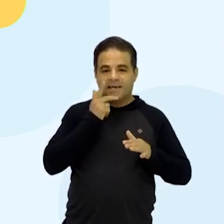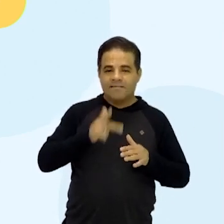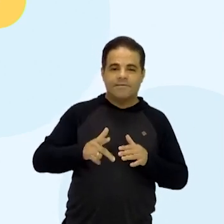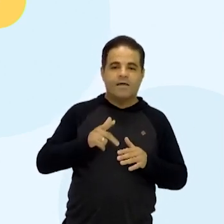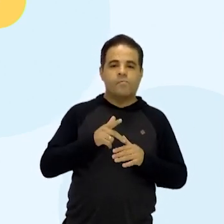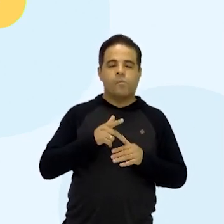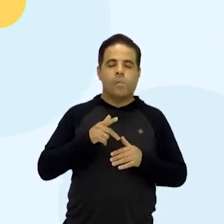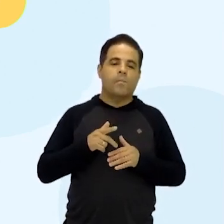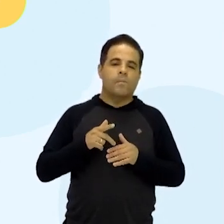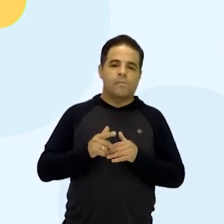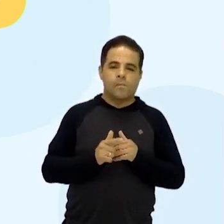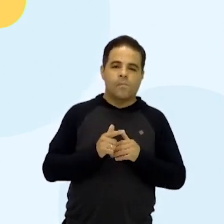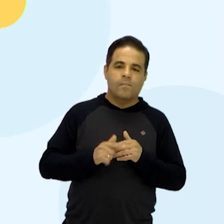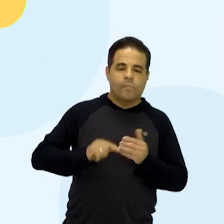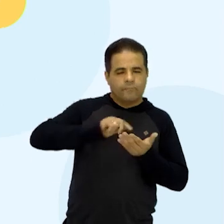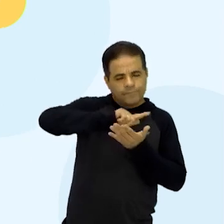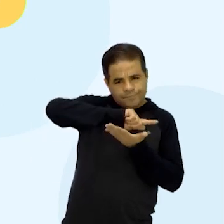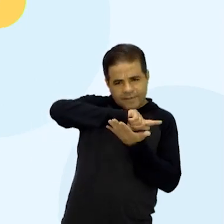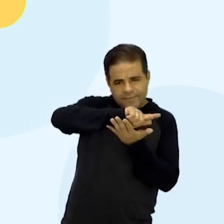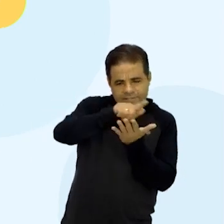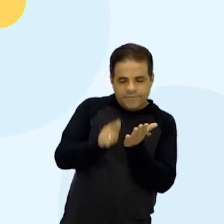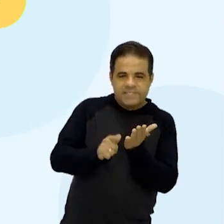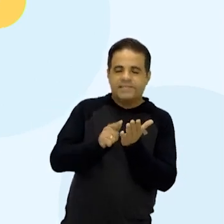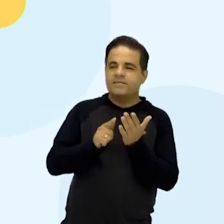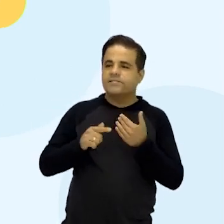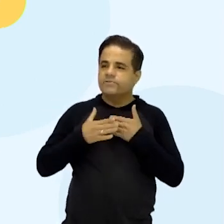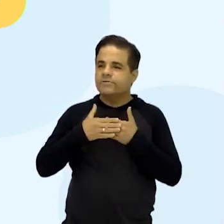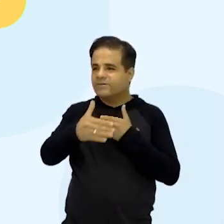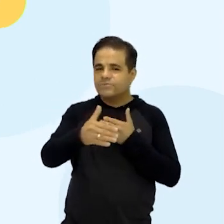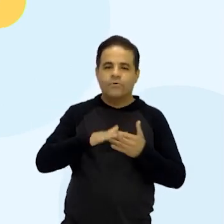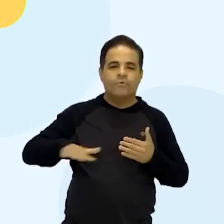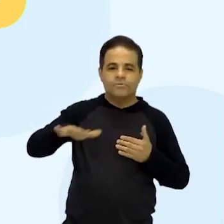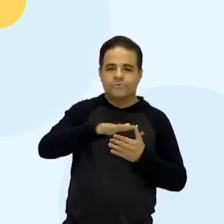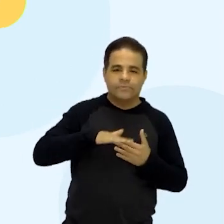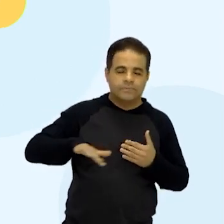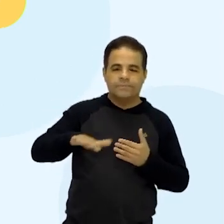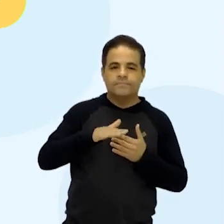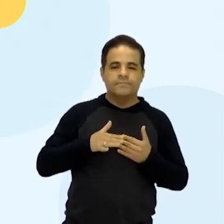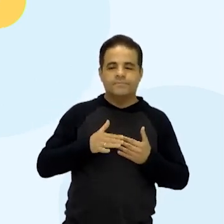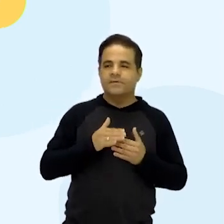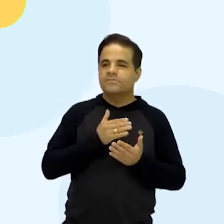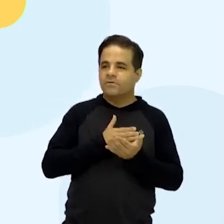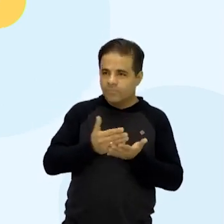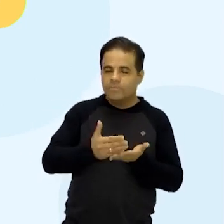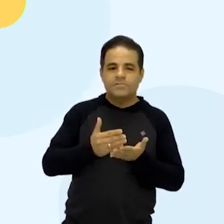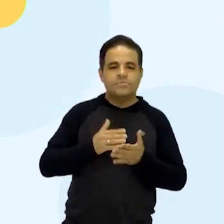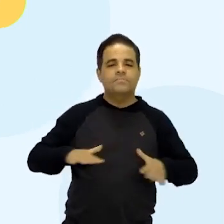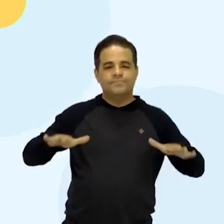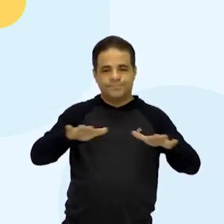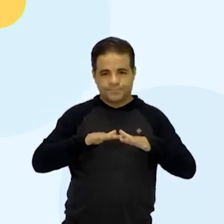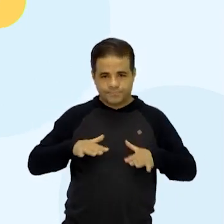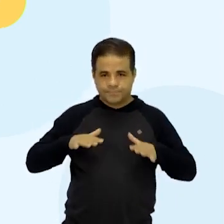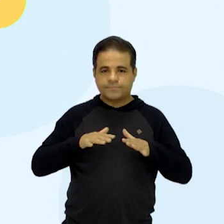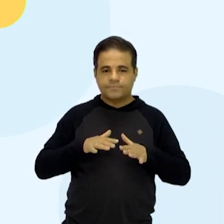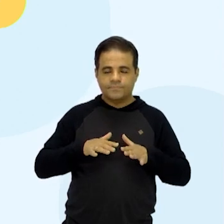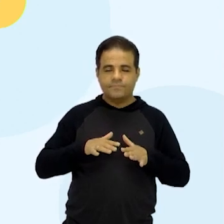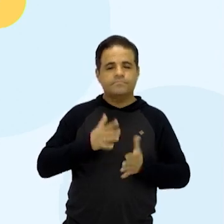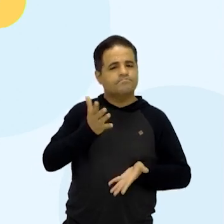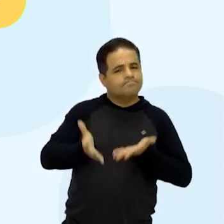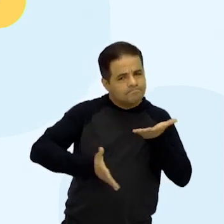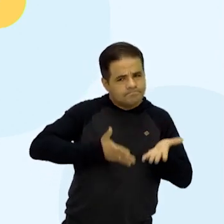feminino, sexo, né? Todos os gêneros que a gente tem aí. Então, baseada nesse gênero aí, essa pessoa recebe um